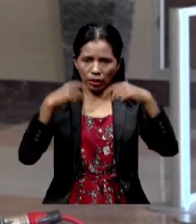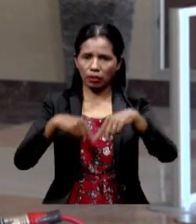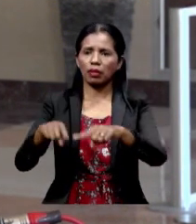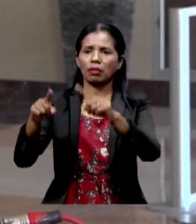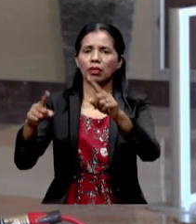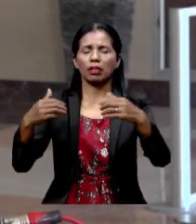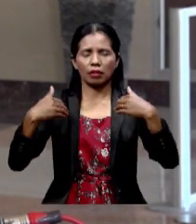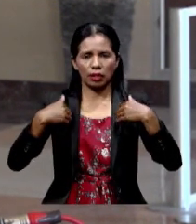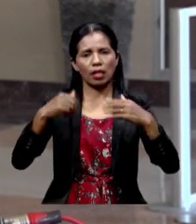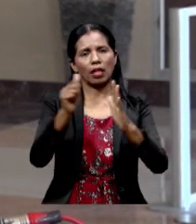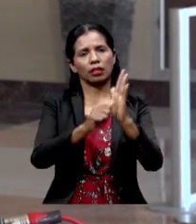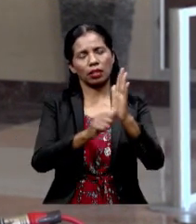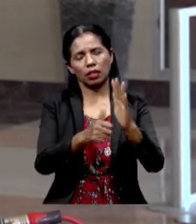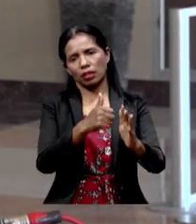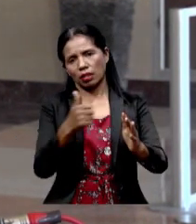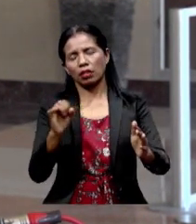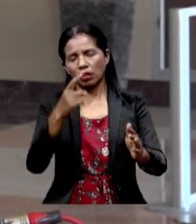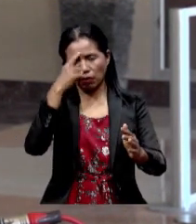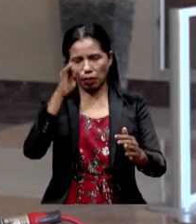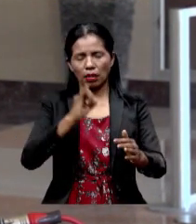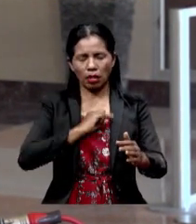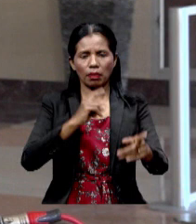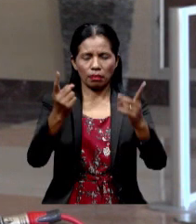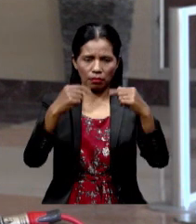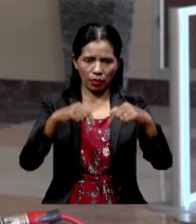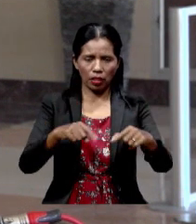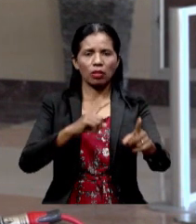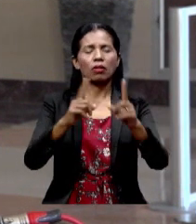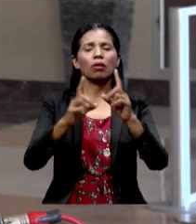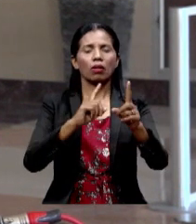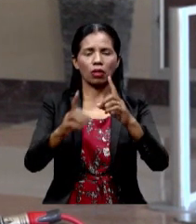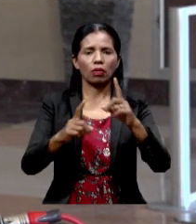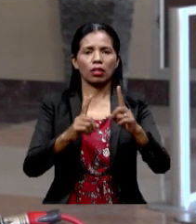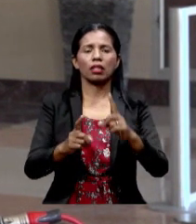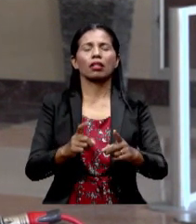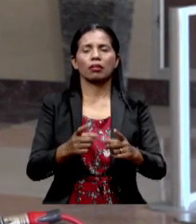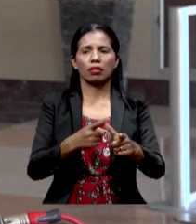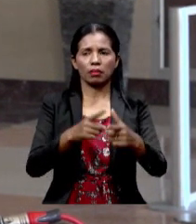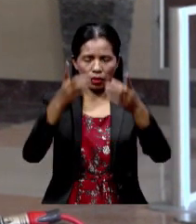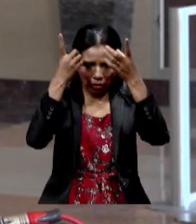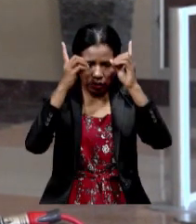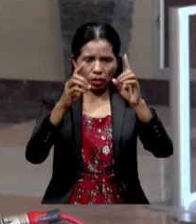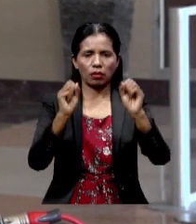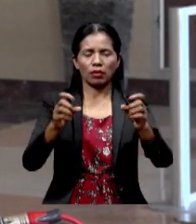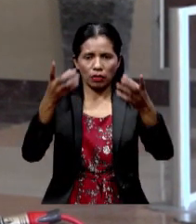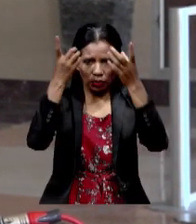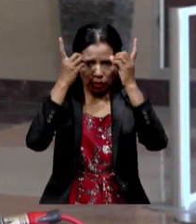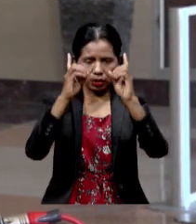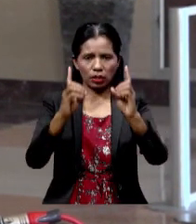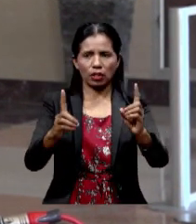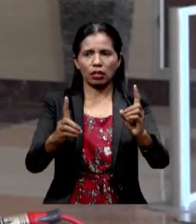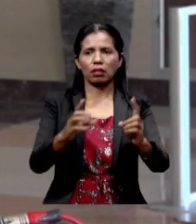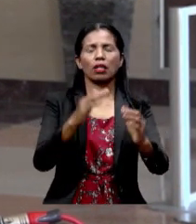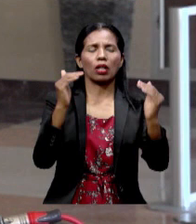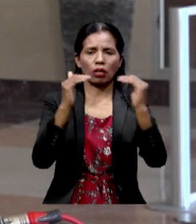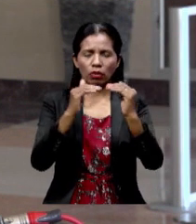a Agenda Selu, também nem mais consulta Molo Kaupanabá. Ao Russo também e a decisões, na Bé, tem que fote durante